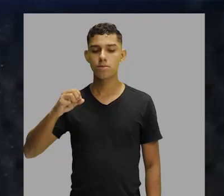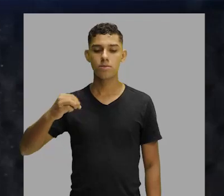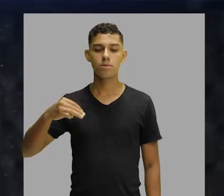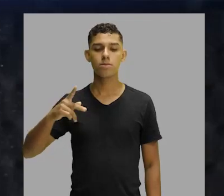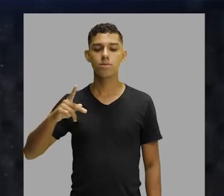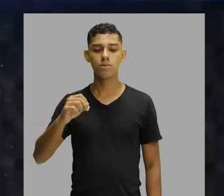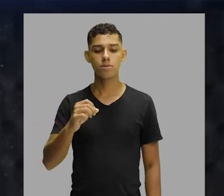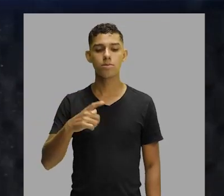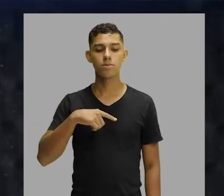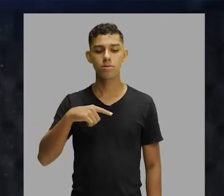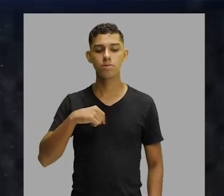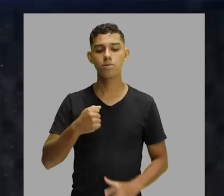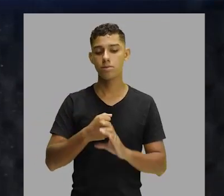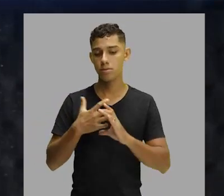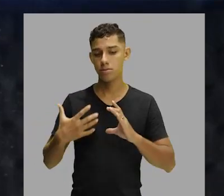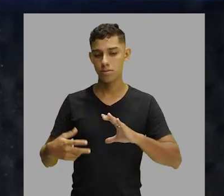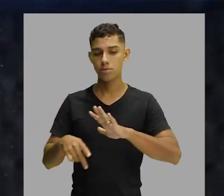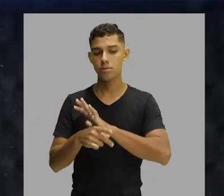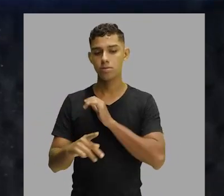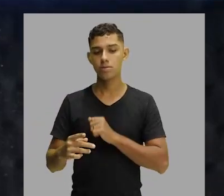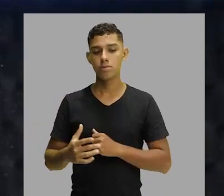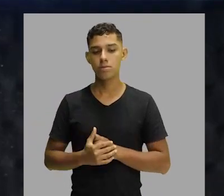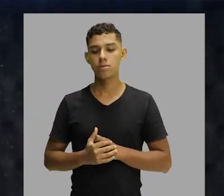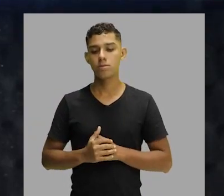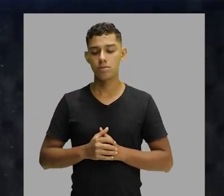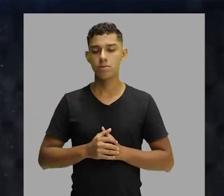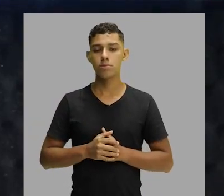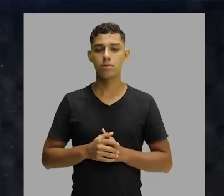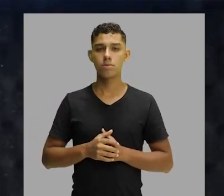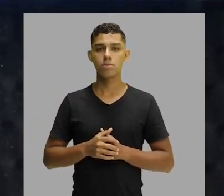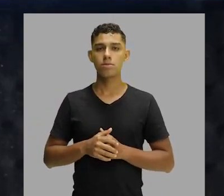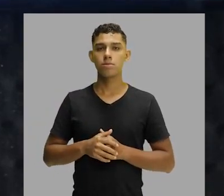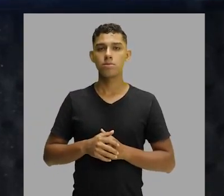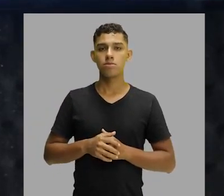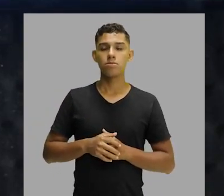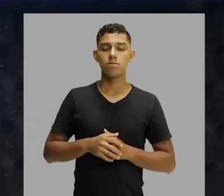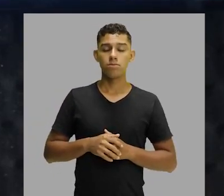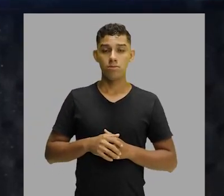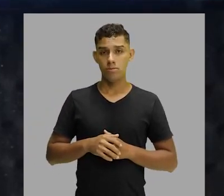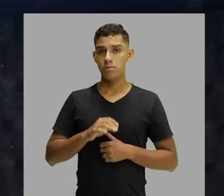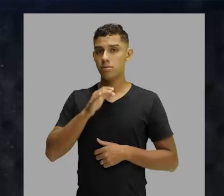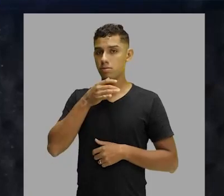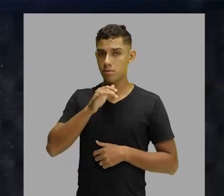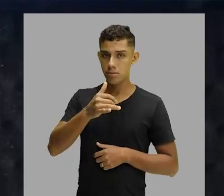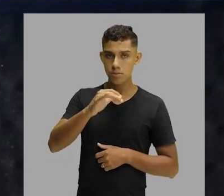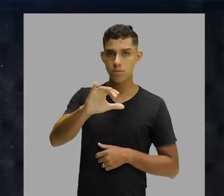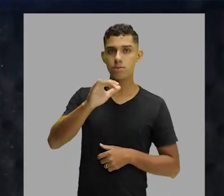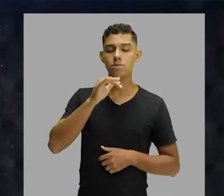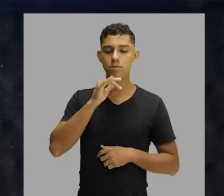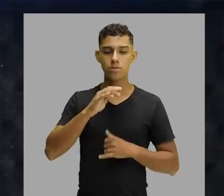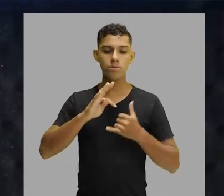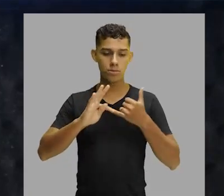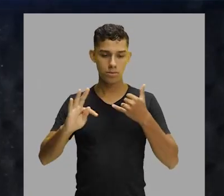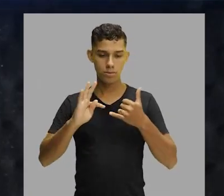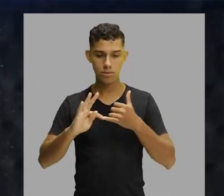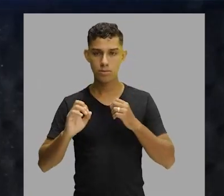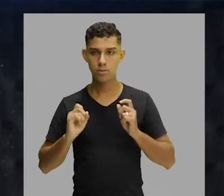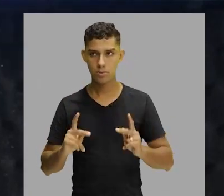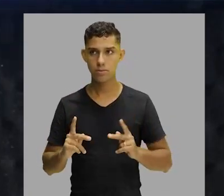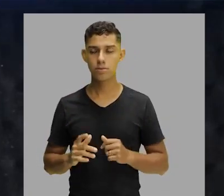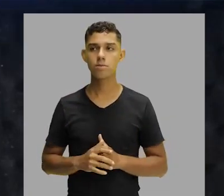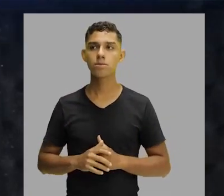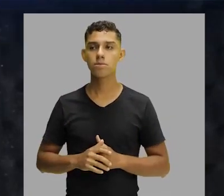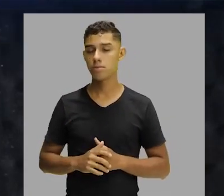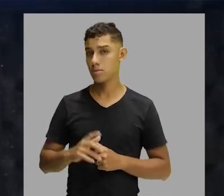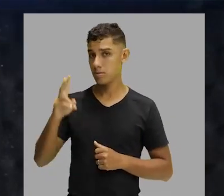característica de amplificar, fazer a amplificação da corrente elétrica e da tensão, ok? Só